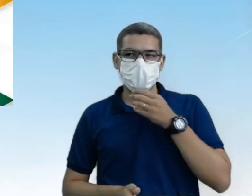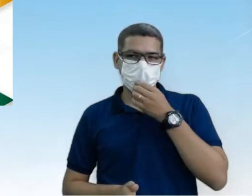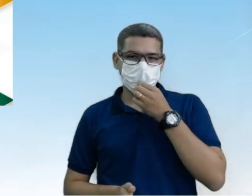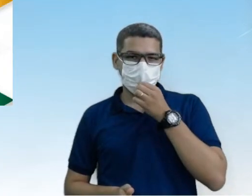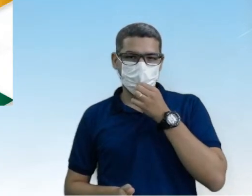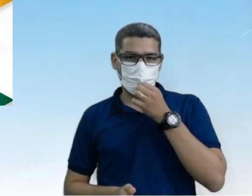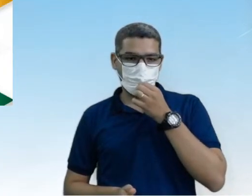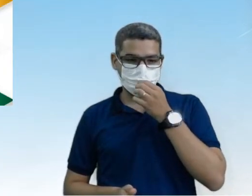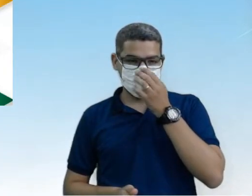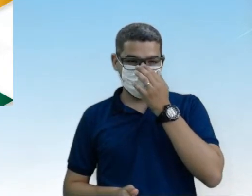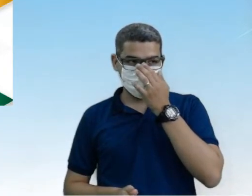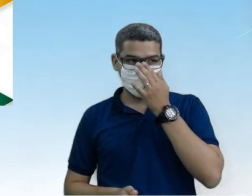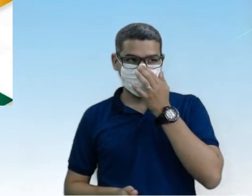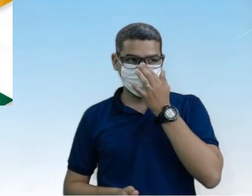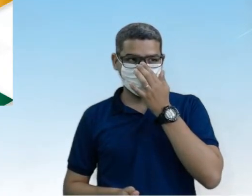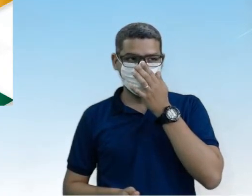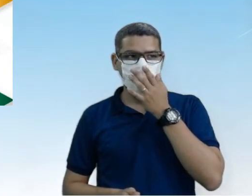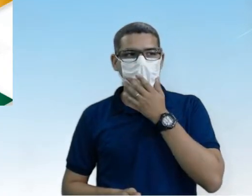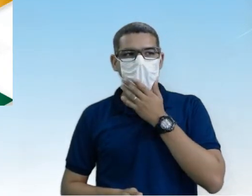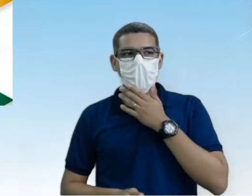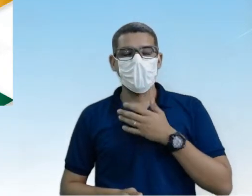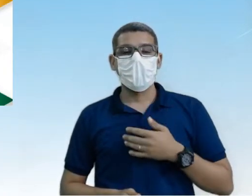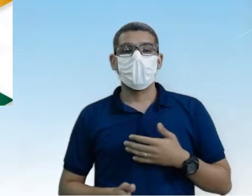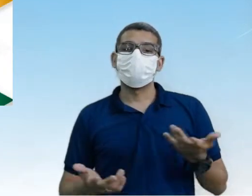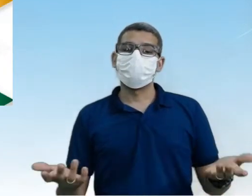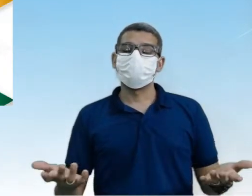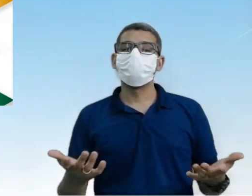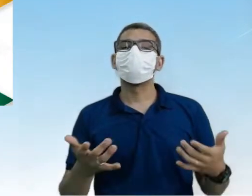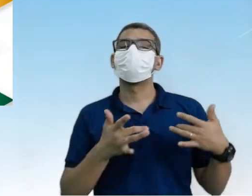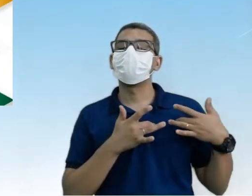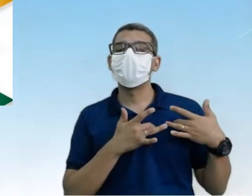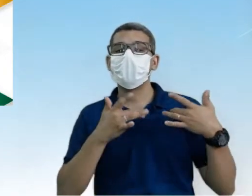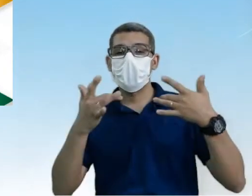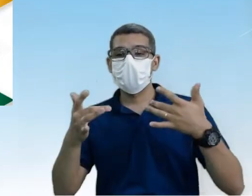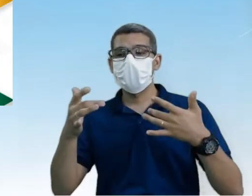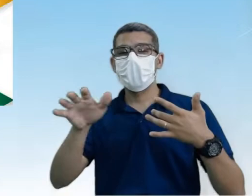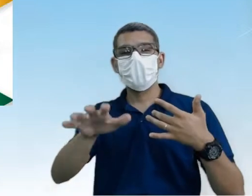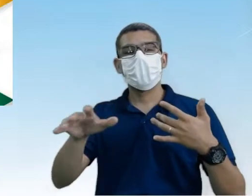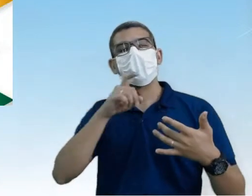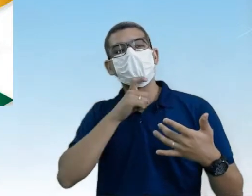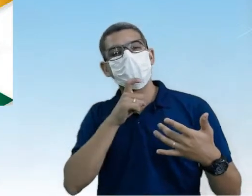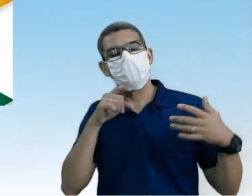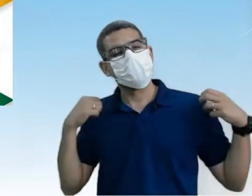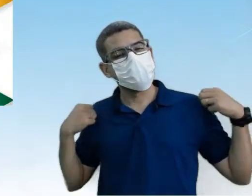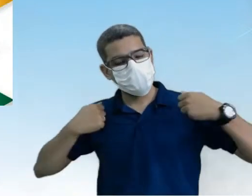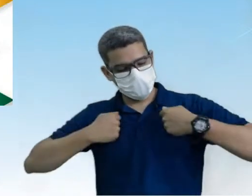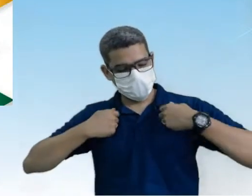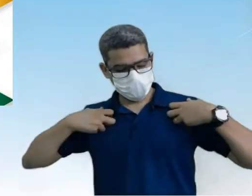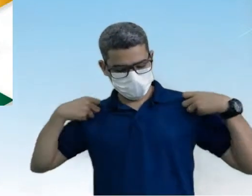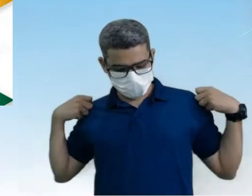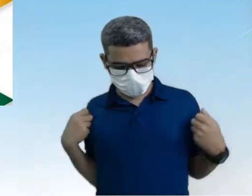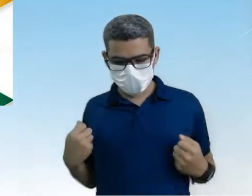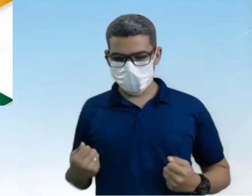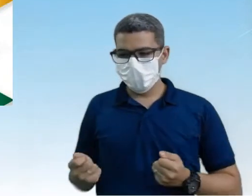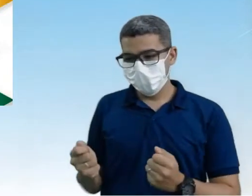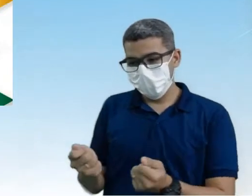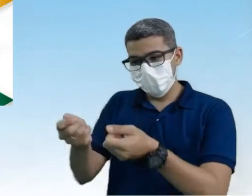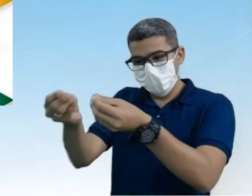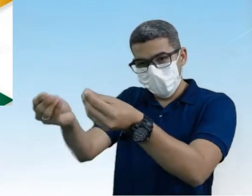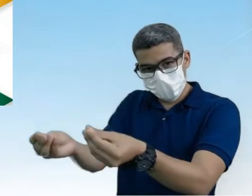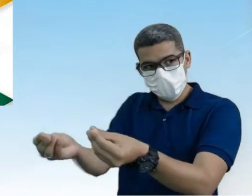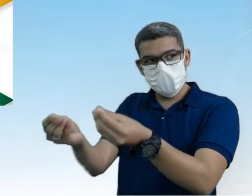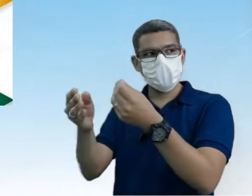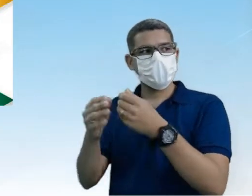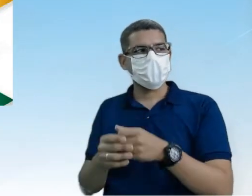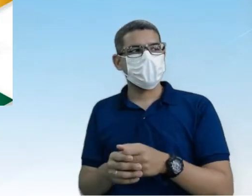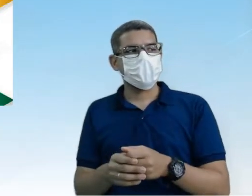abrigo para o frio, deem cobertor para o frio, donate now. É muito comum em alguns países eles fazerem essa campanha